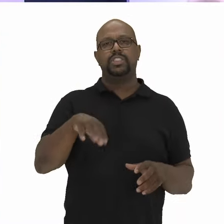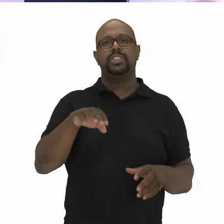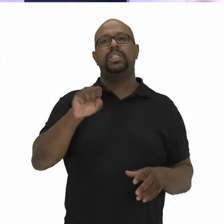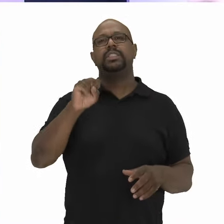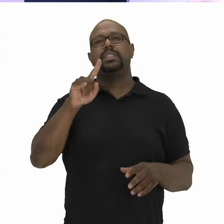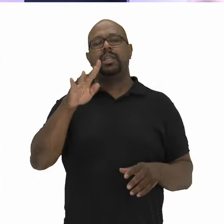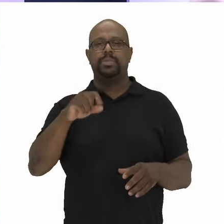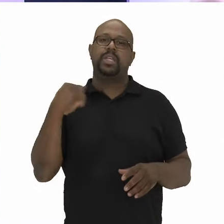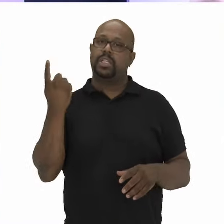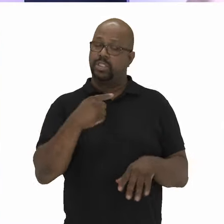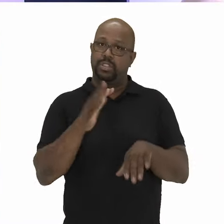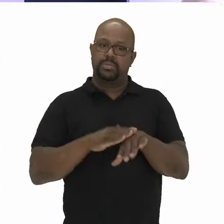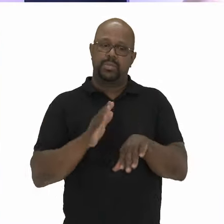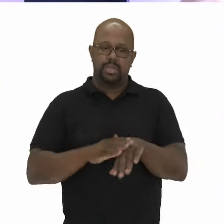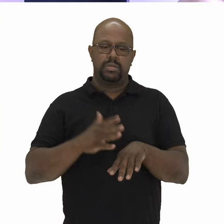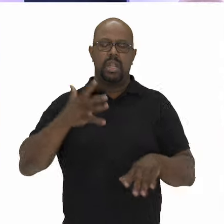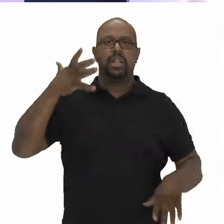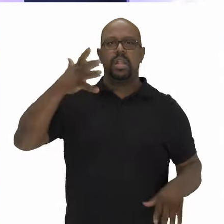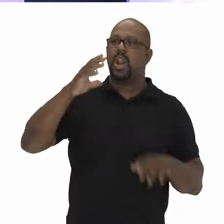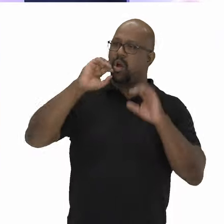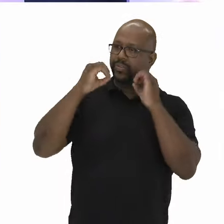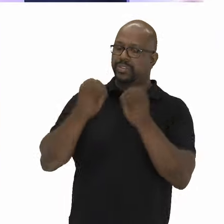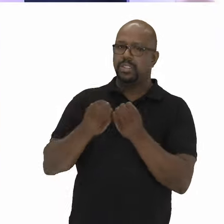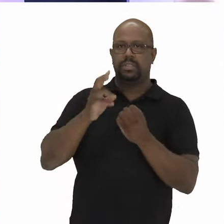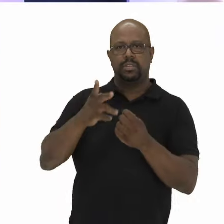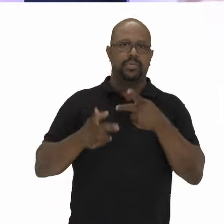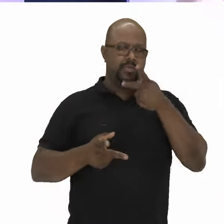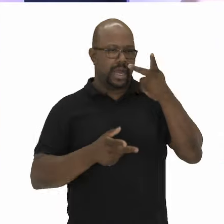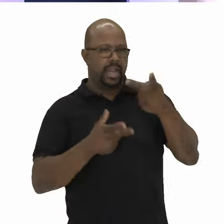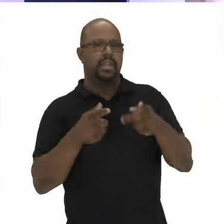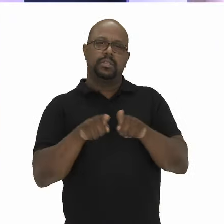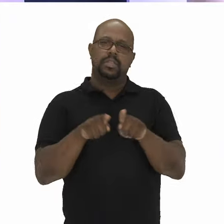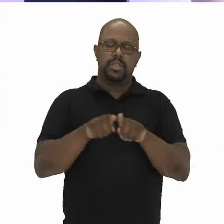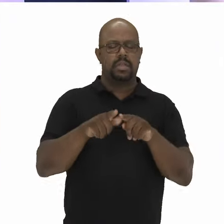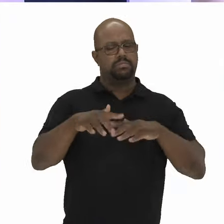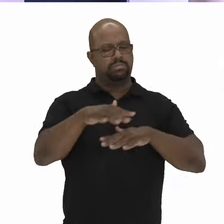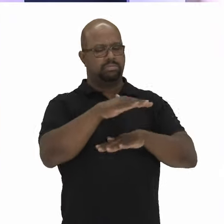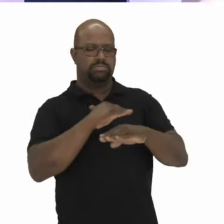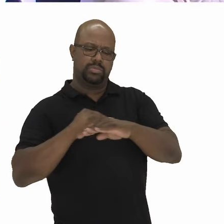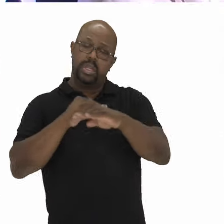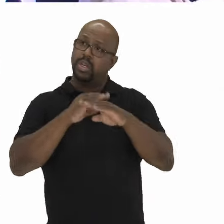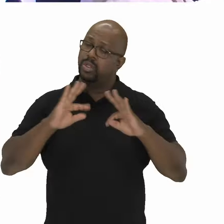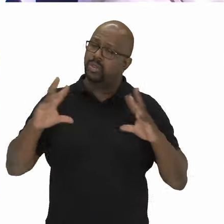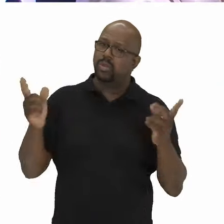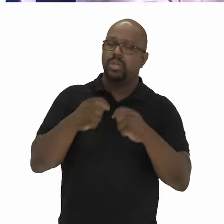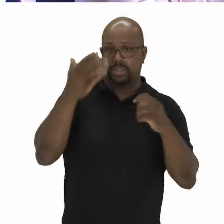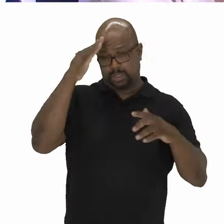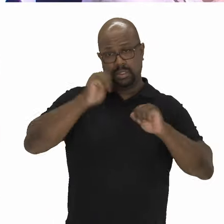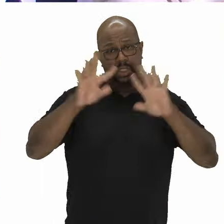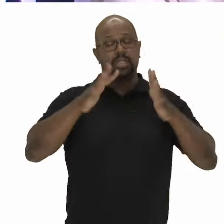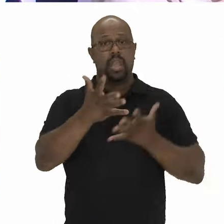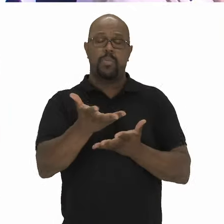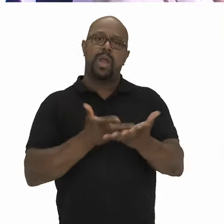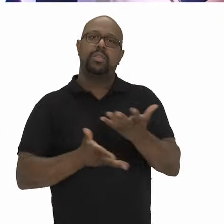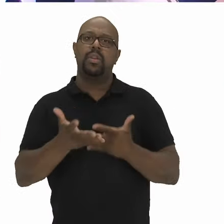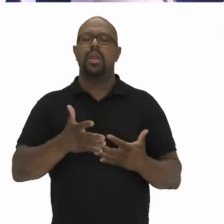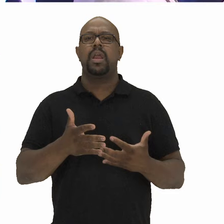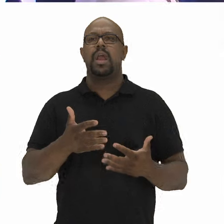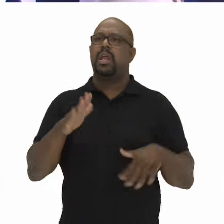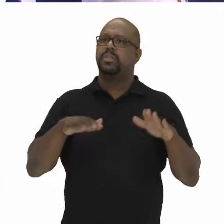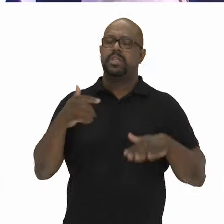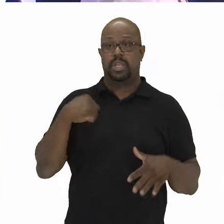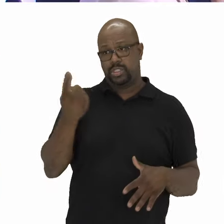linguagem simples a gente mesmo que tá dando oficina como a gente procura sempre trabalhar também na horizontalidade para que todas as pessoas entendo que é